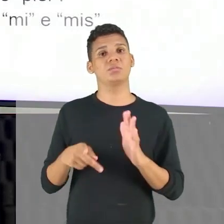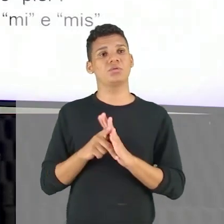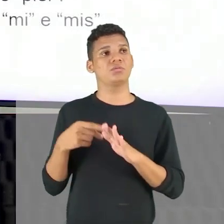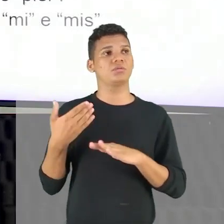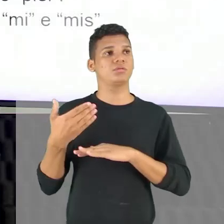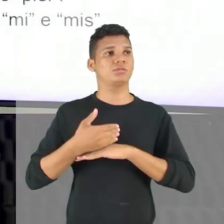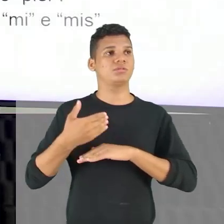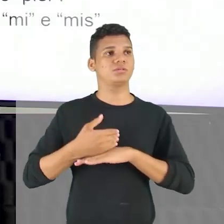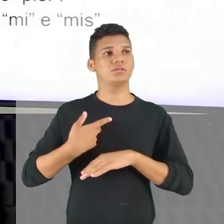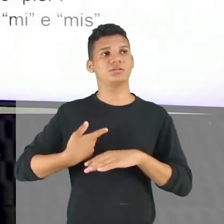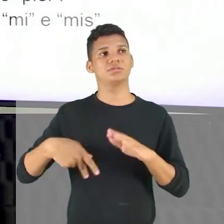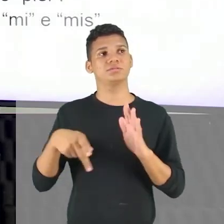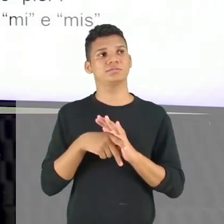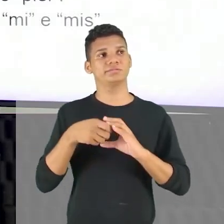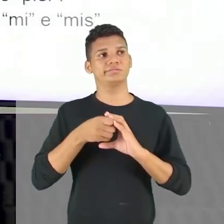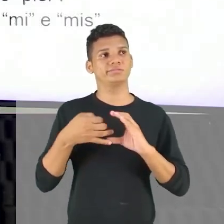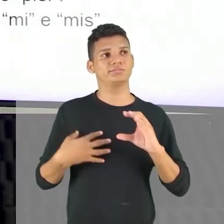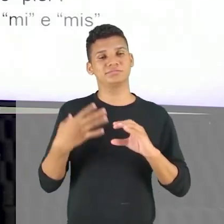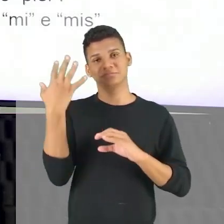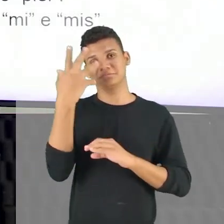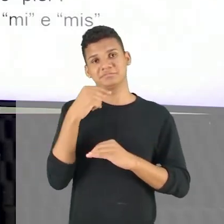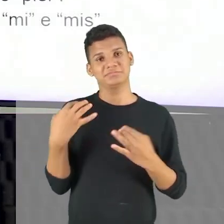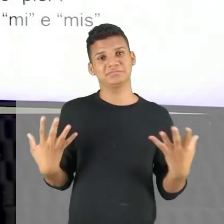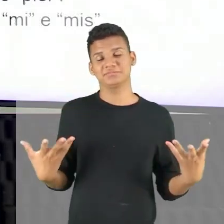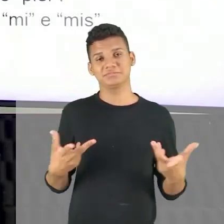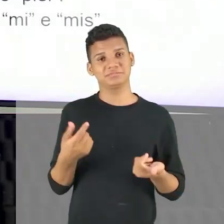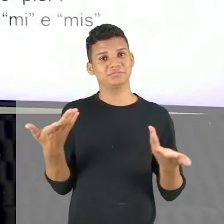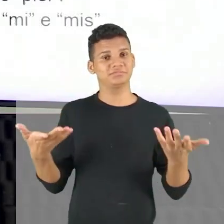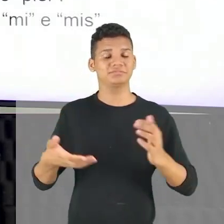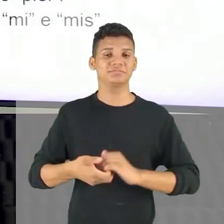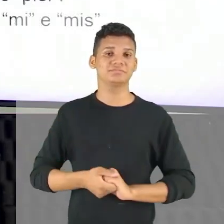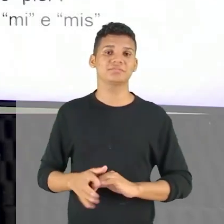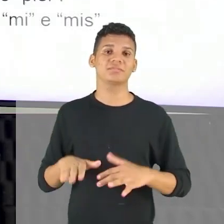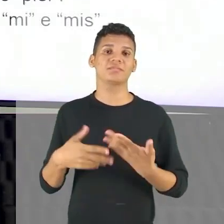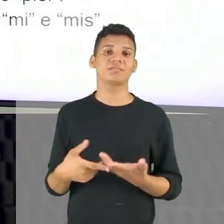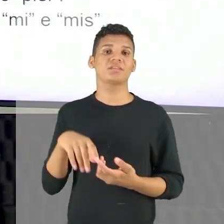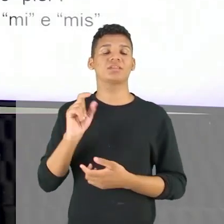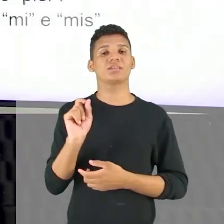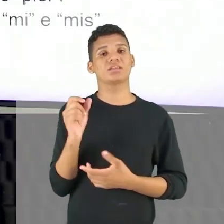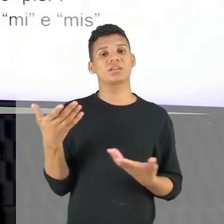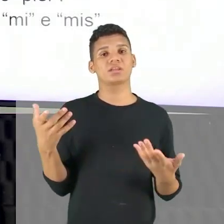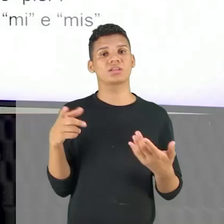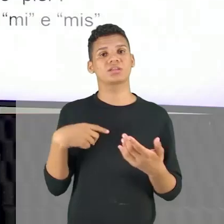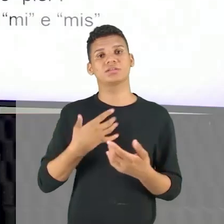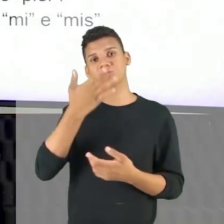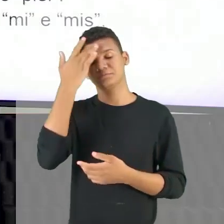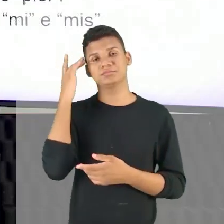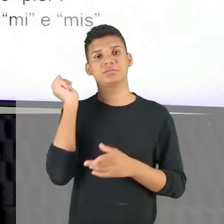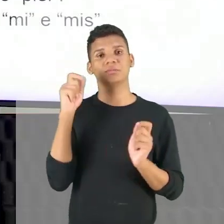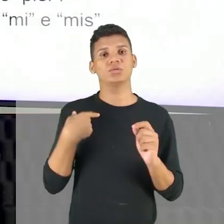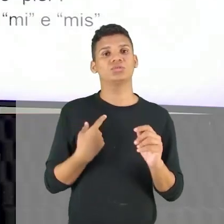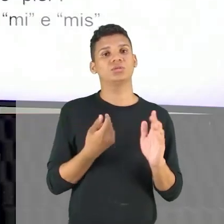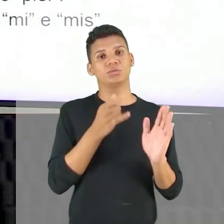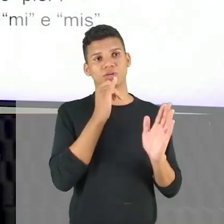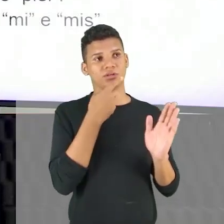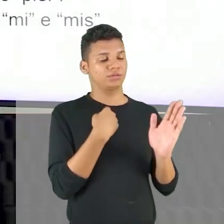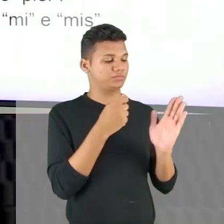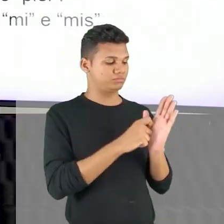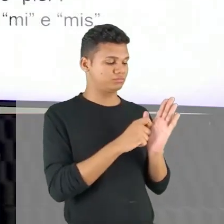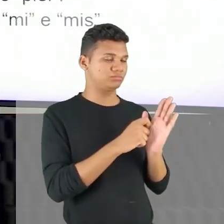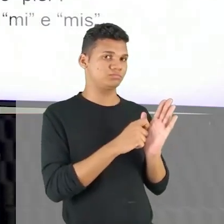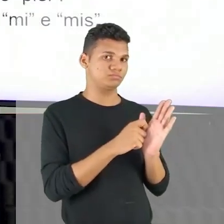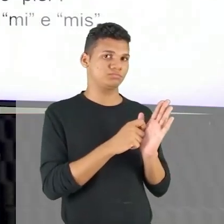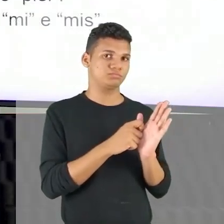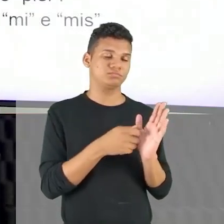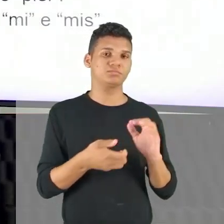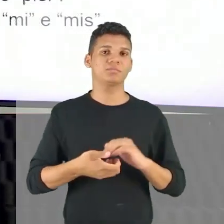minha característica. Não é isso? Maravilhoso, lindo, tá? Aqui, nesse caso, a pessoa poderia marcá-la, essa alternativa. Adjetivo como grande